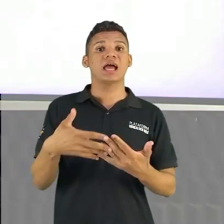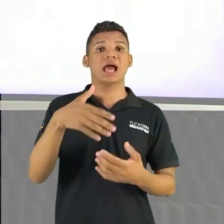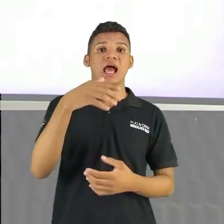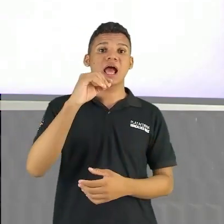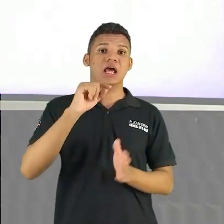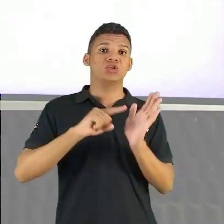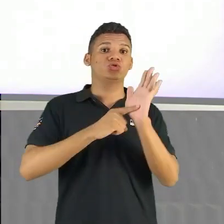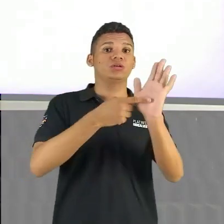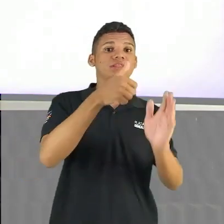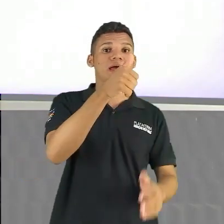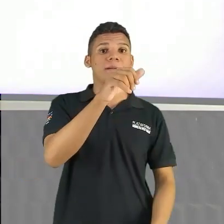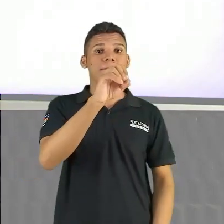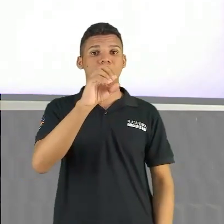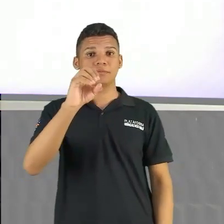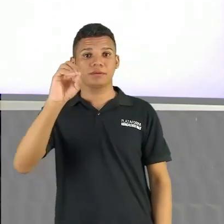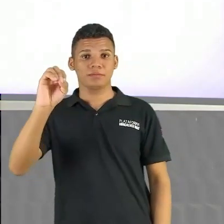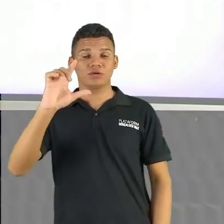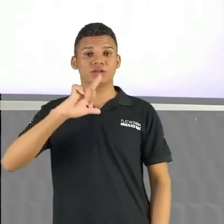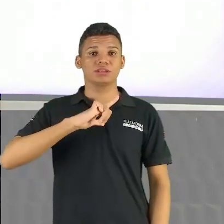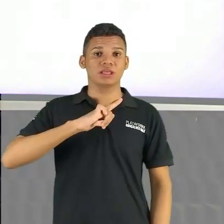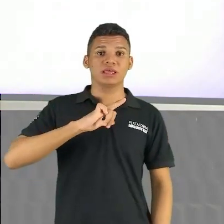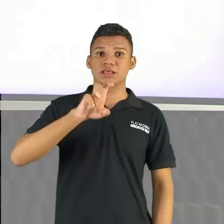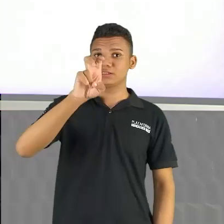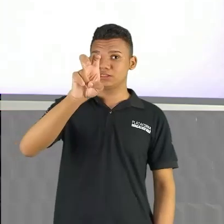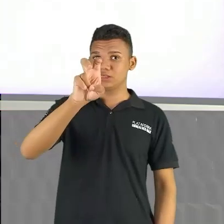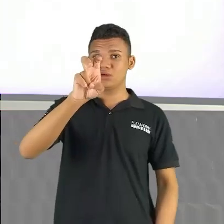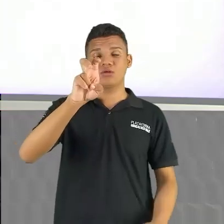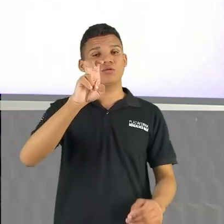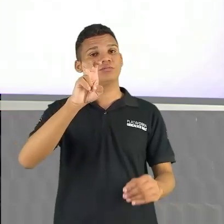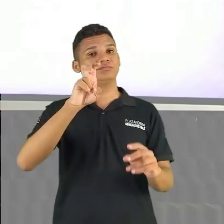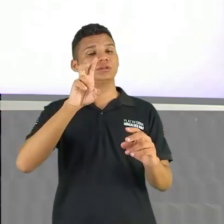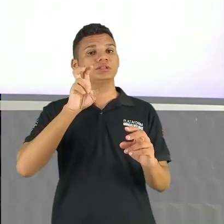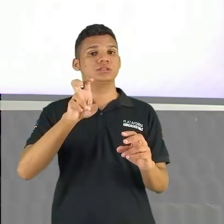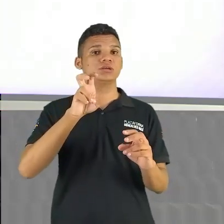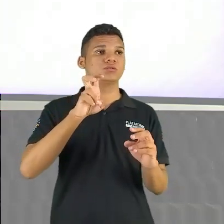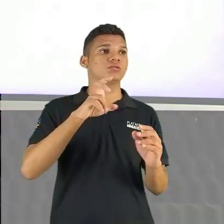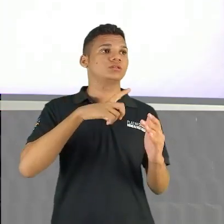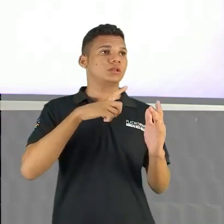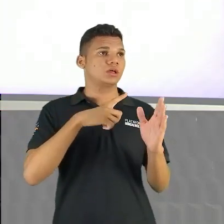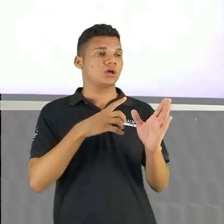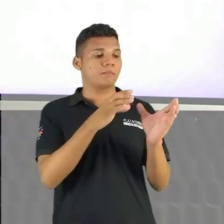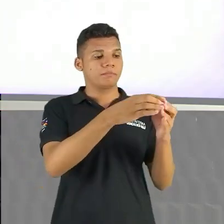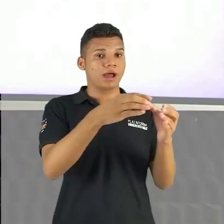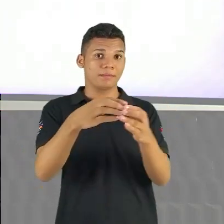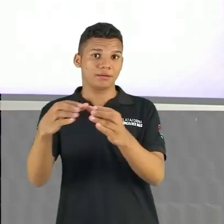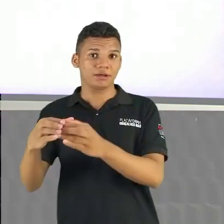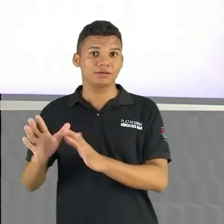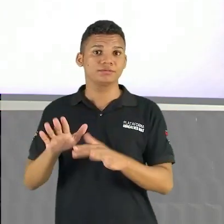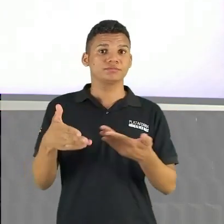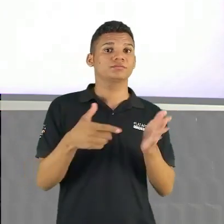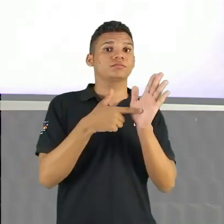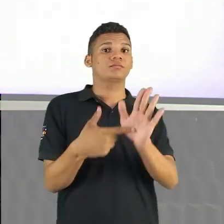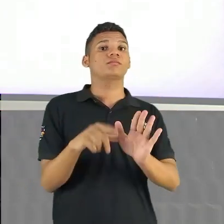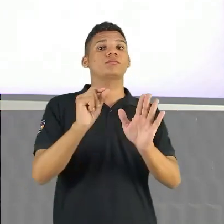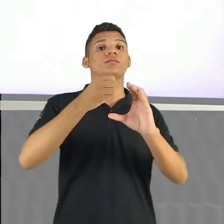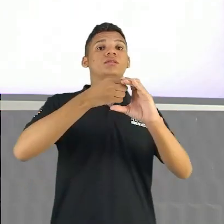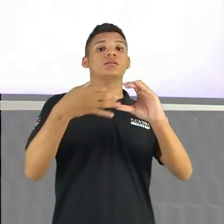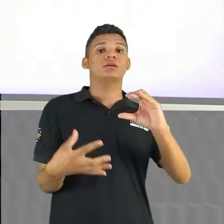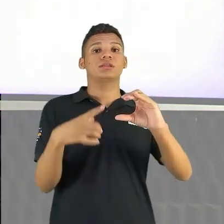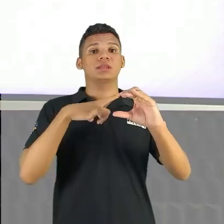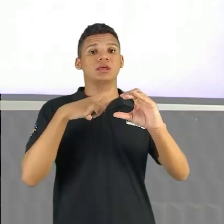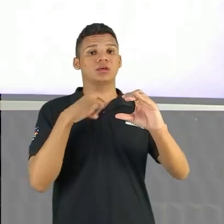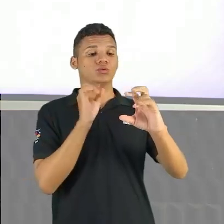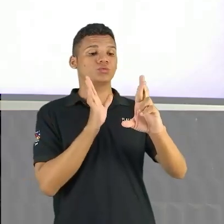1000 é dividida em cinco critérios e esses critérios apresentam características e